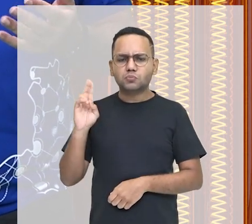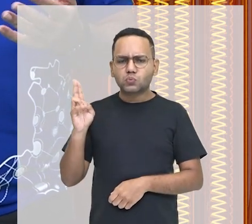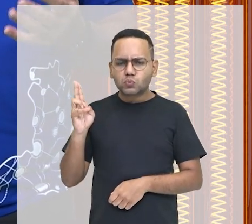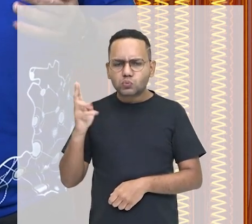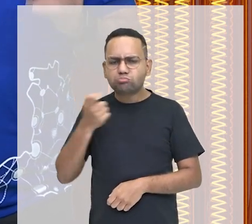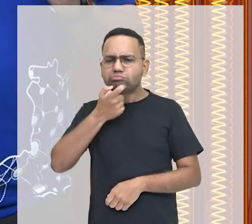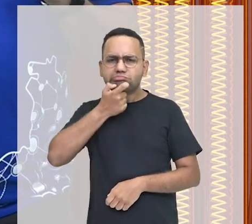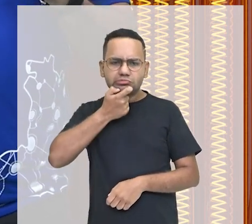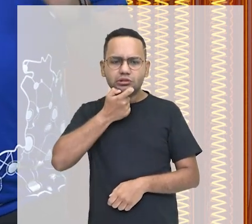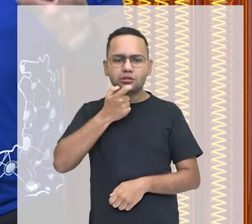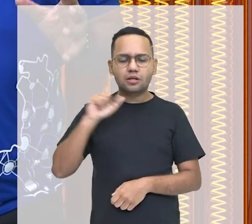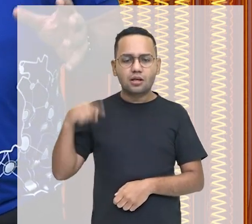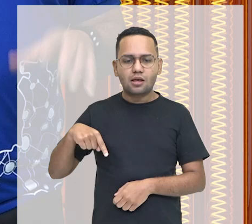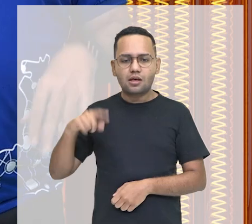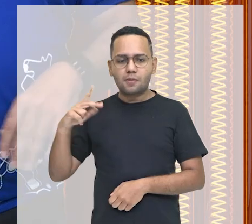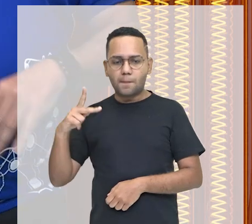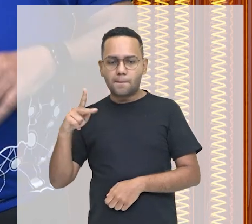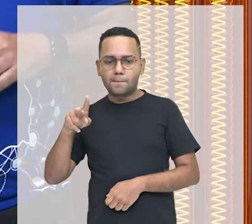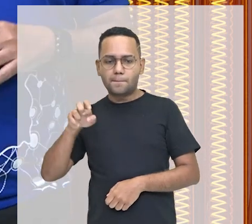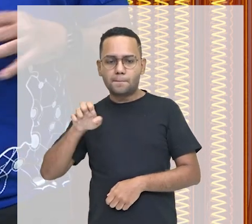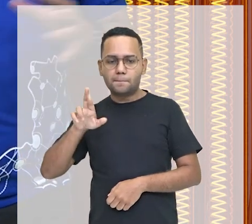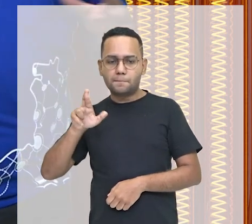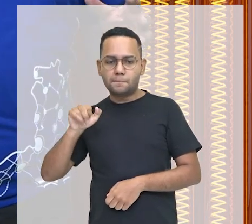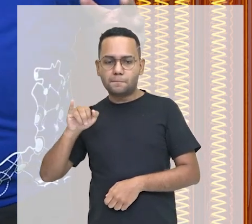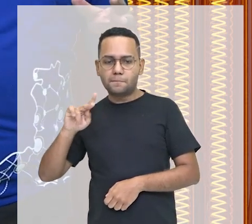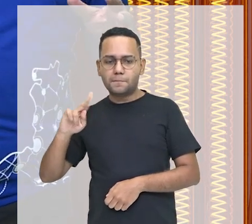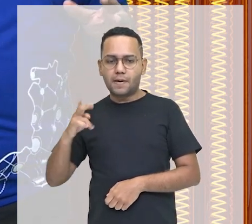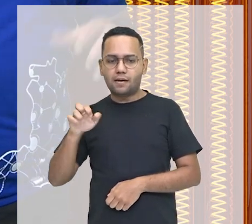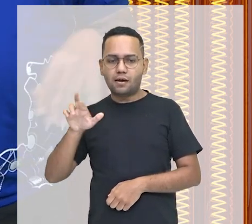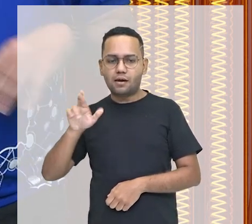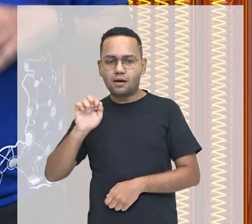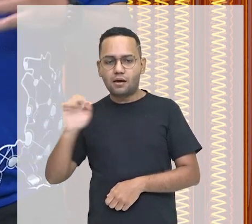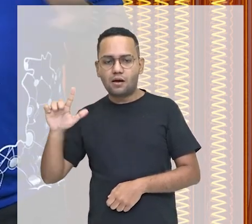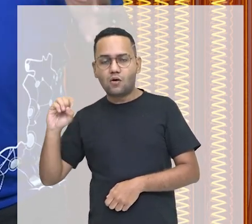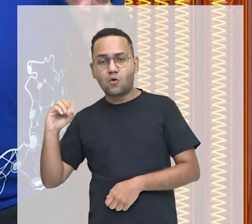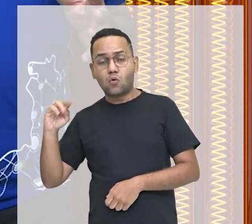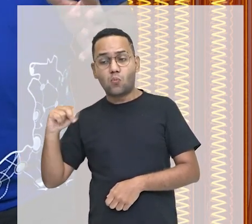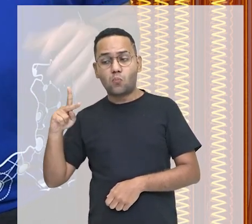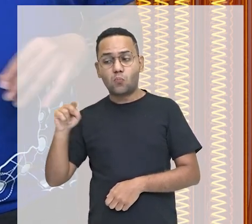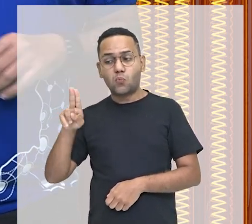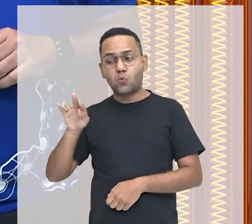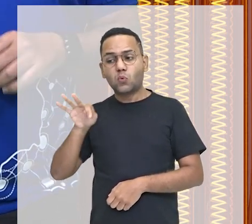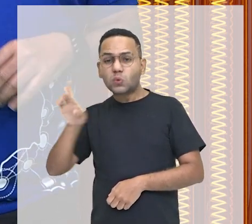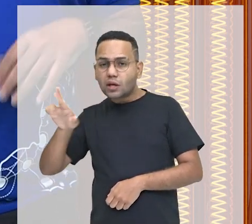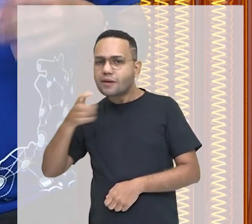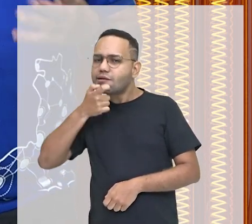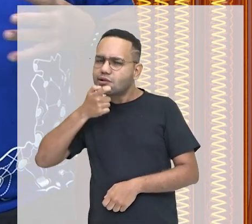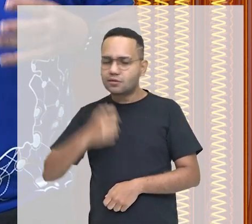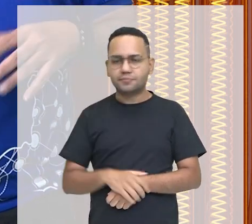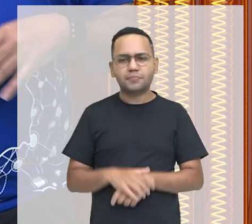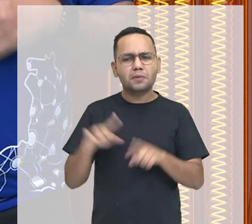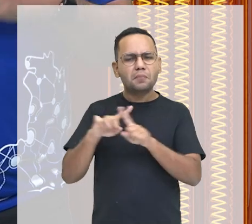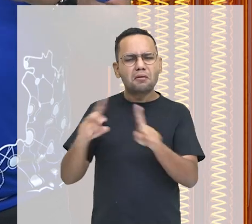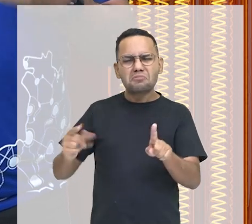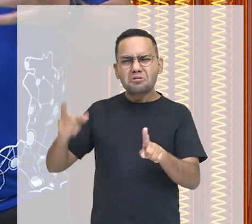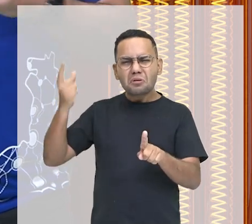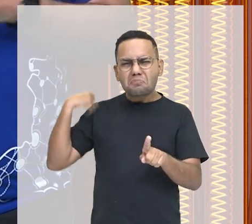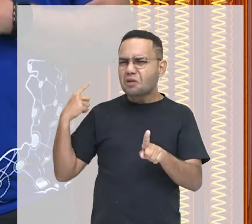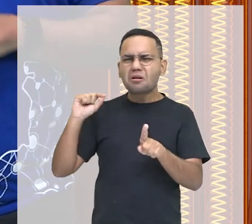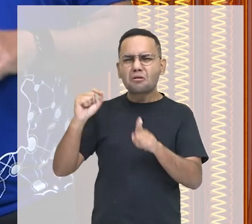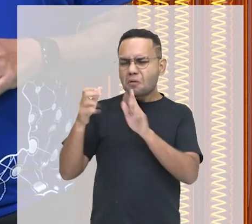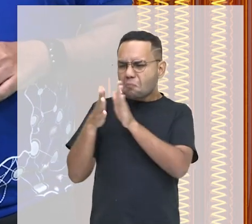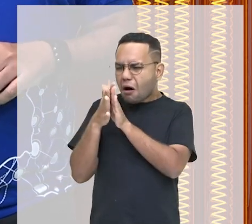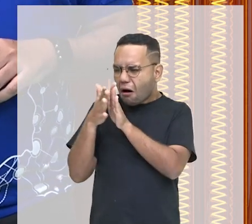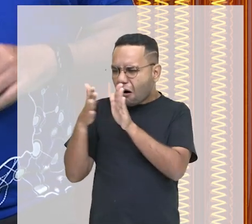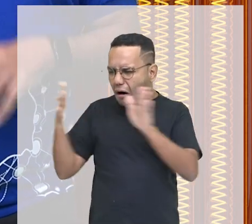personal computers, nós só tínhamos computadores institucionais. Eram computadores gigantescos que serviam lá a órgãos